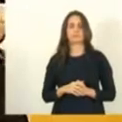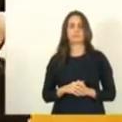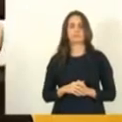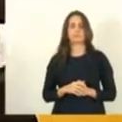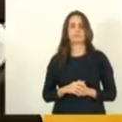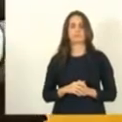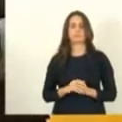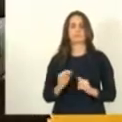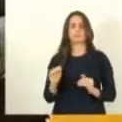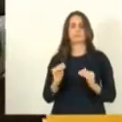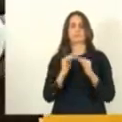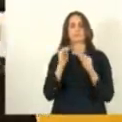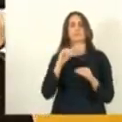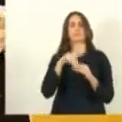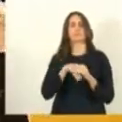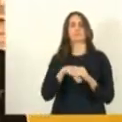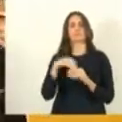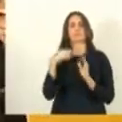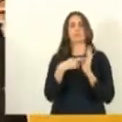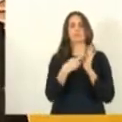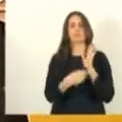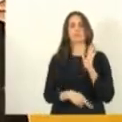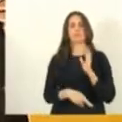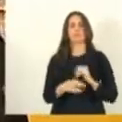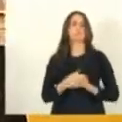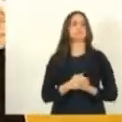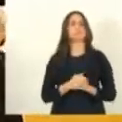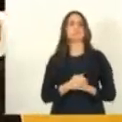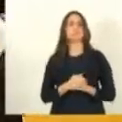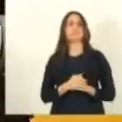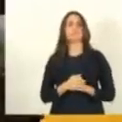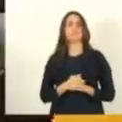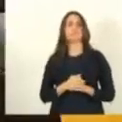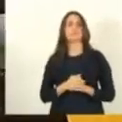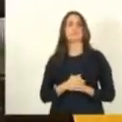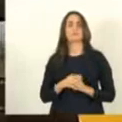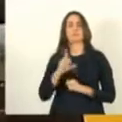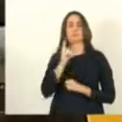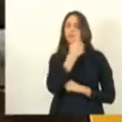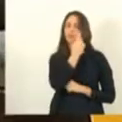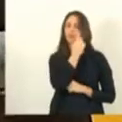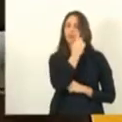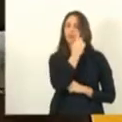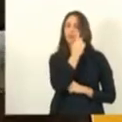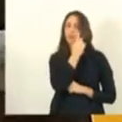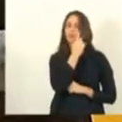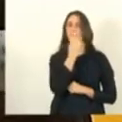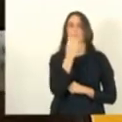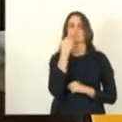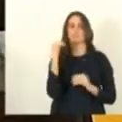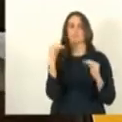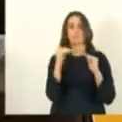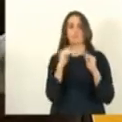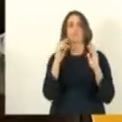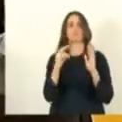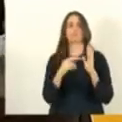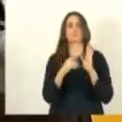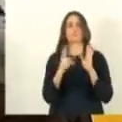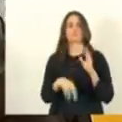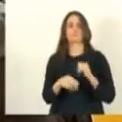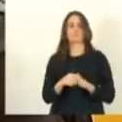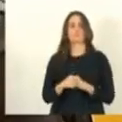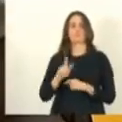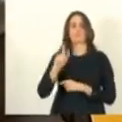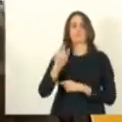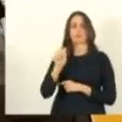Com o relator, deputado Ari Pagung. Com o relator. Senhor presidente. Ah, deputado Marco Garcia.